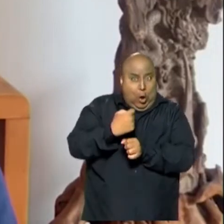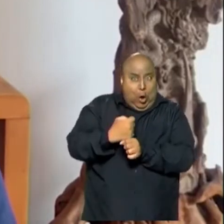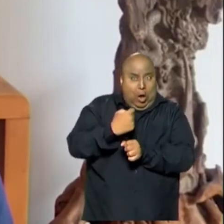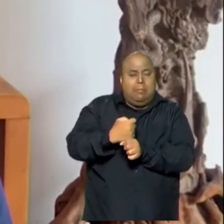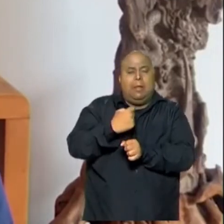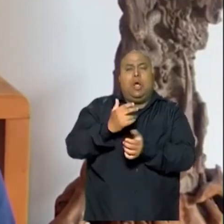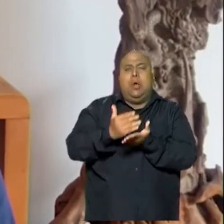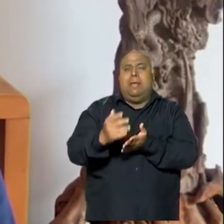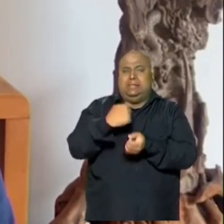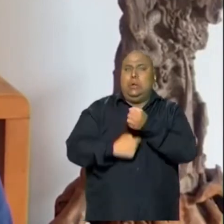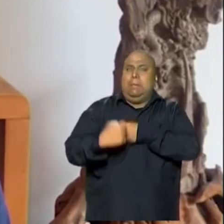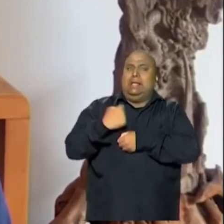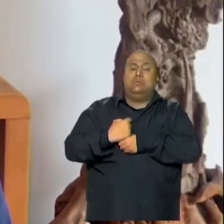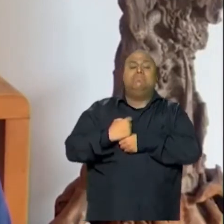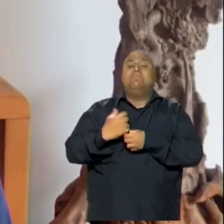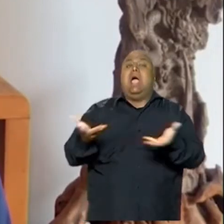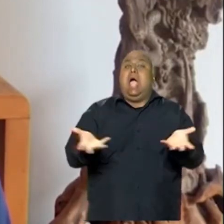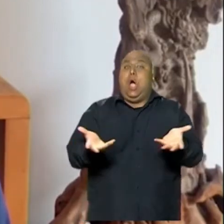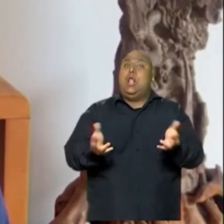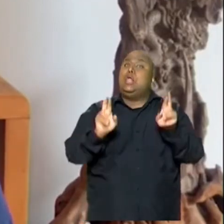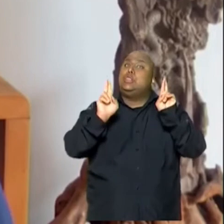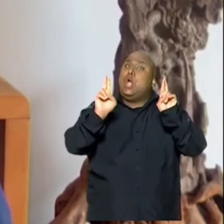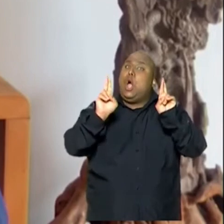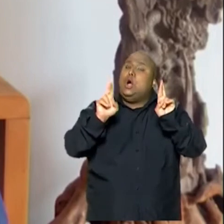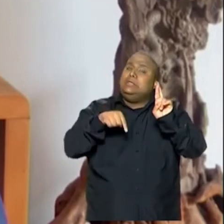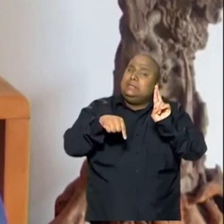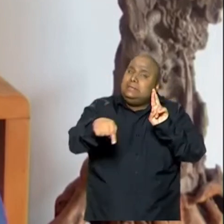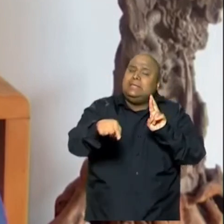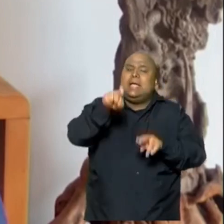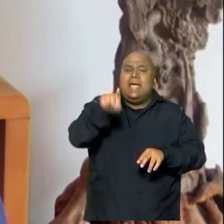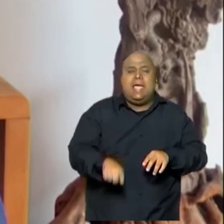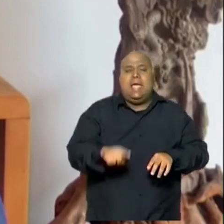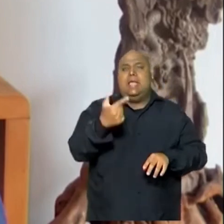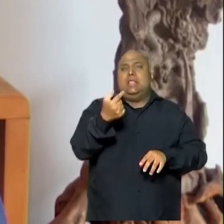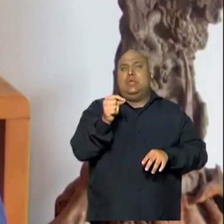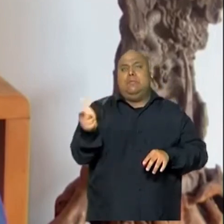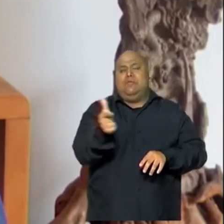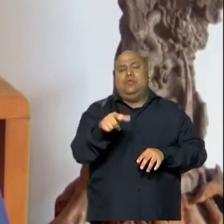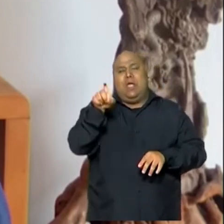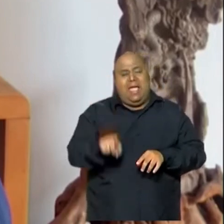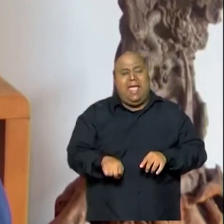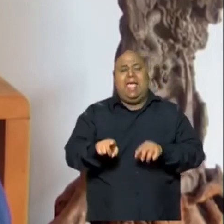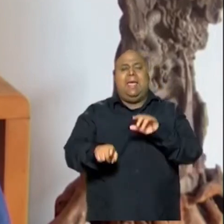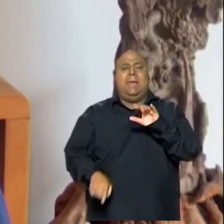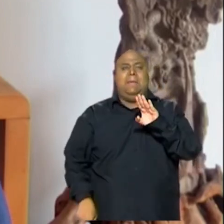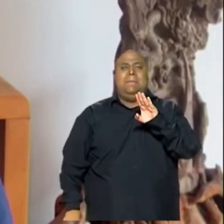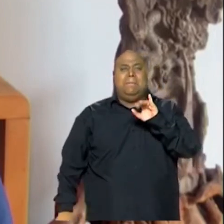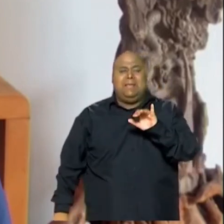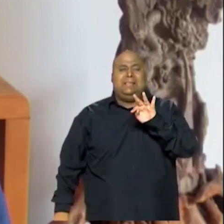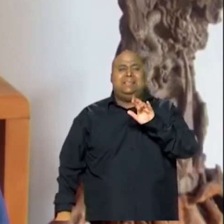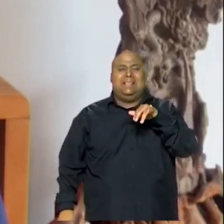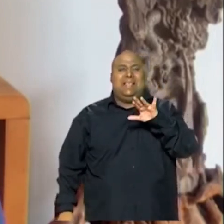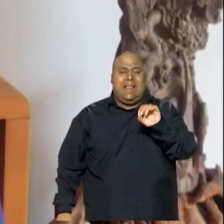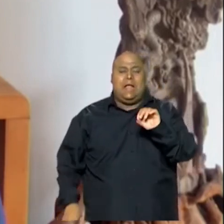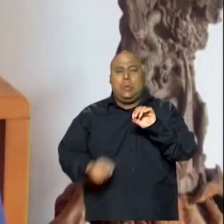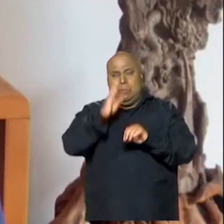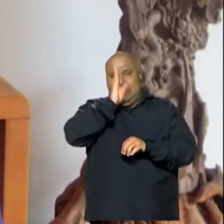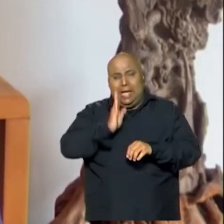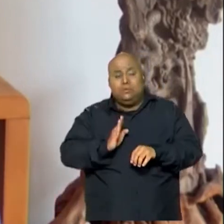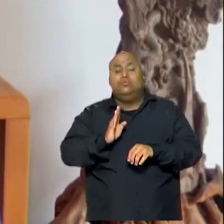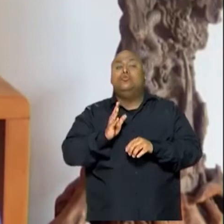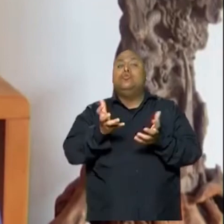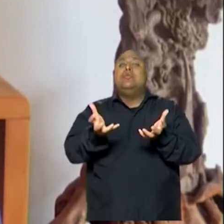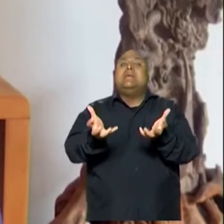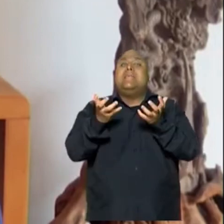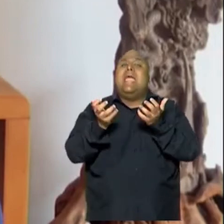que agora, neste ano, que é o ano do bicentenário da independência do nosso país, a gente possa pelo menos devolver um